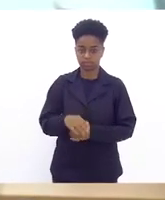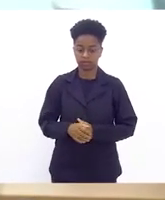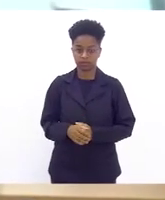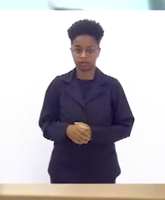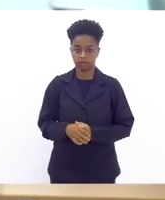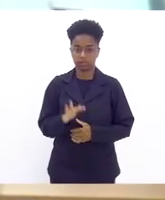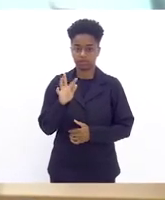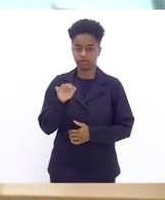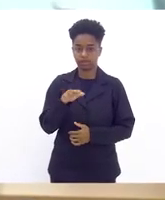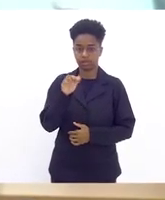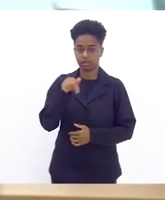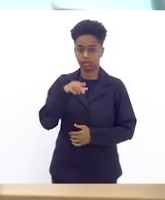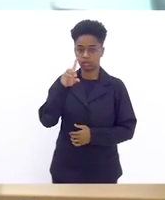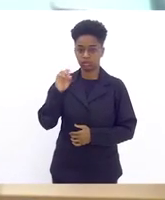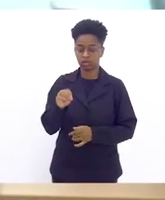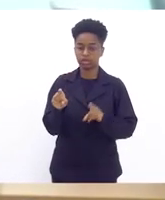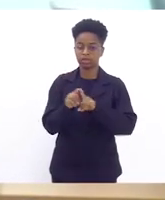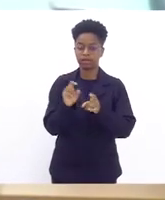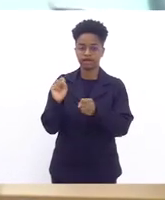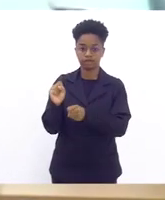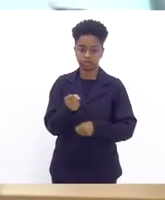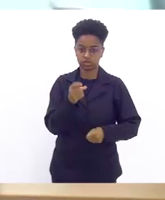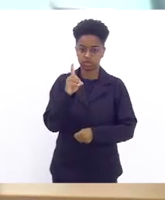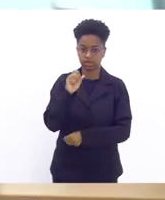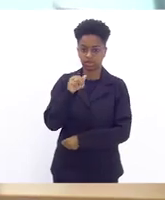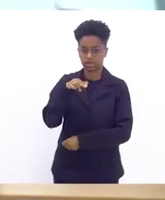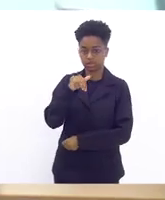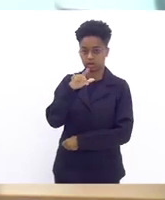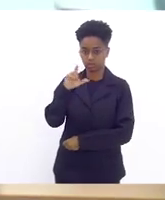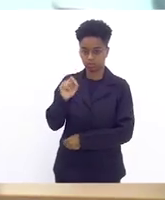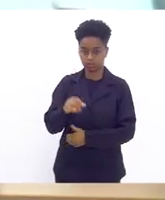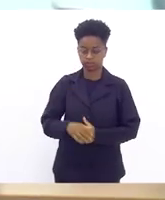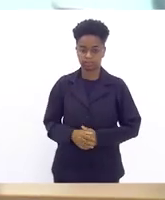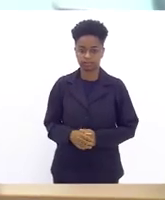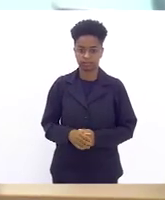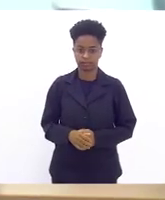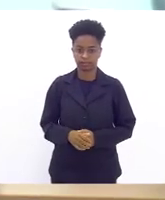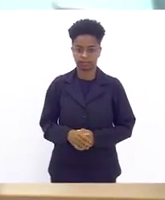Fernando Cid e de Vassouras Danilo Pereira